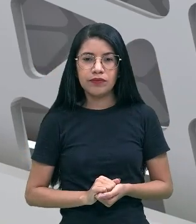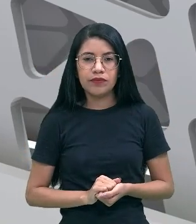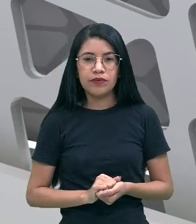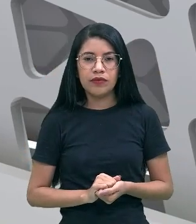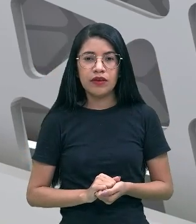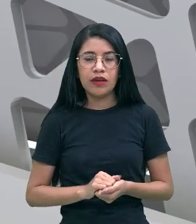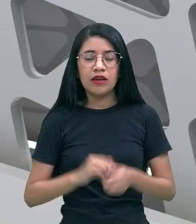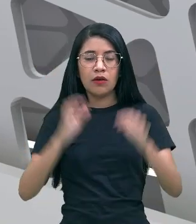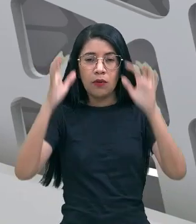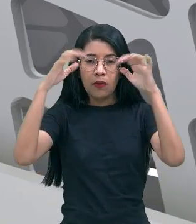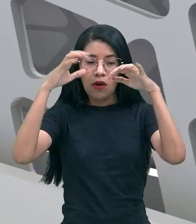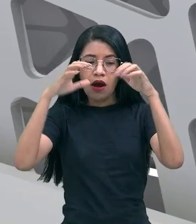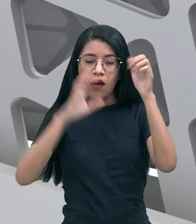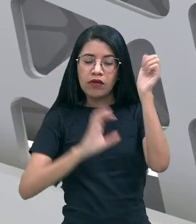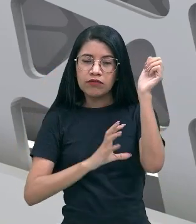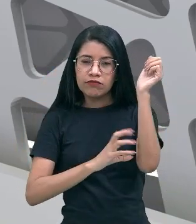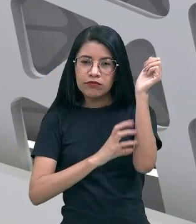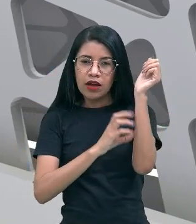seu